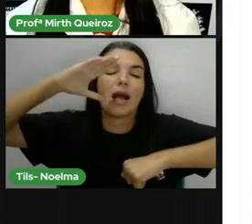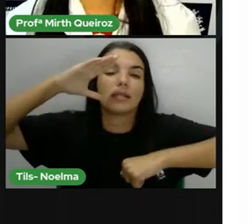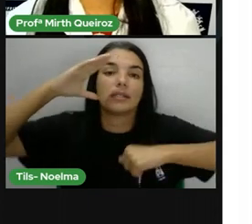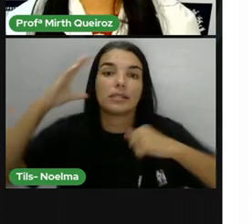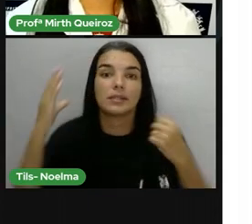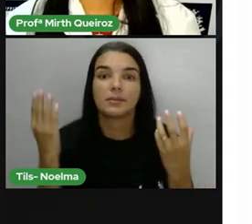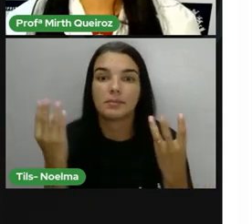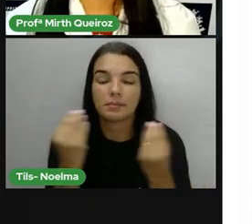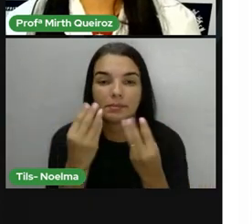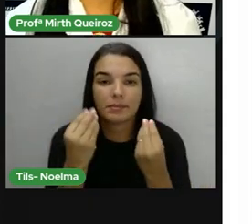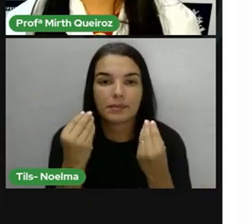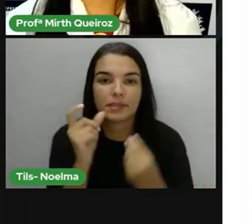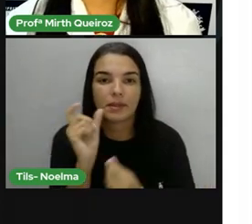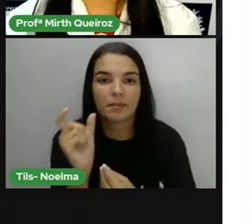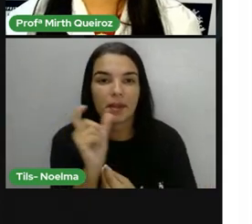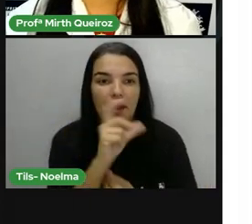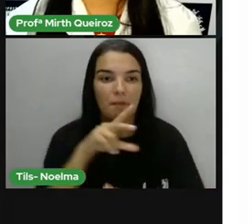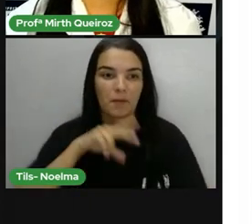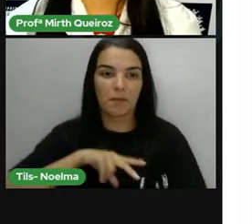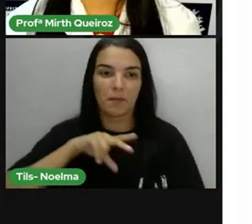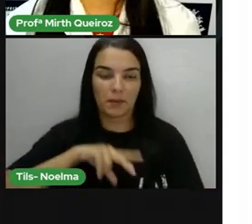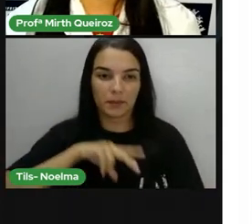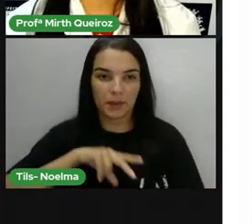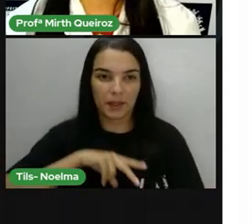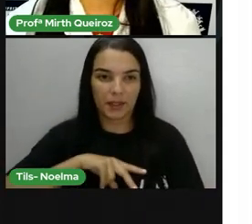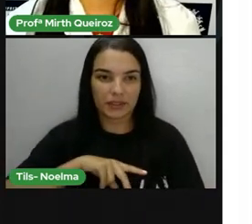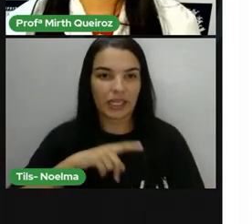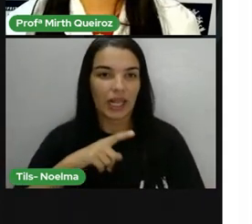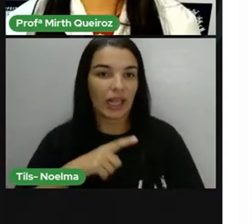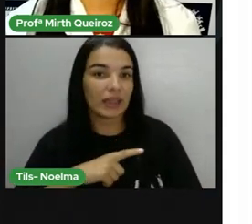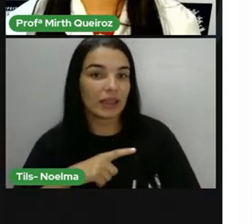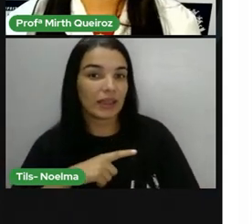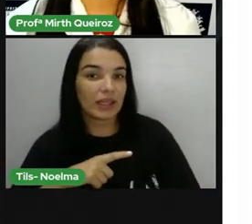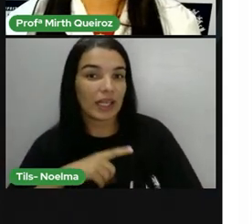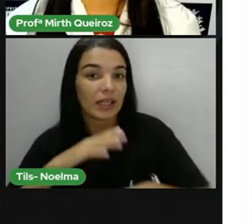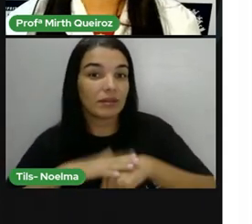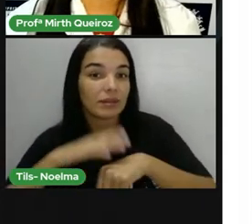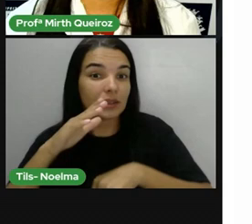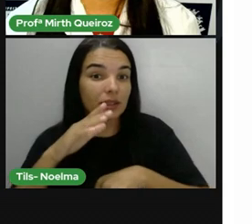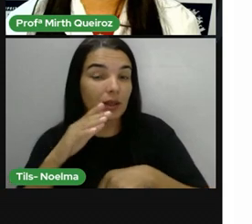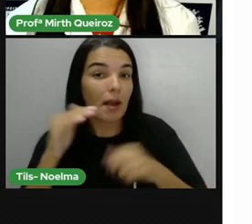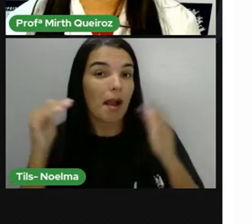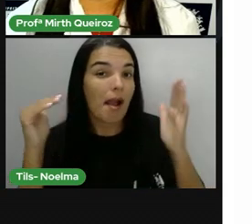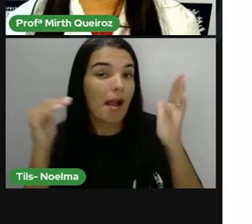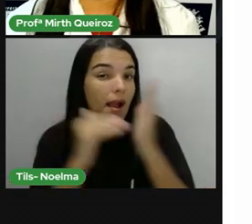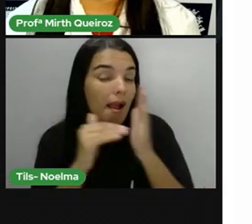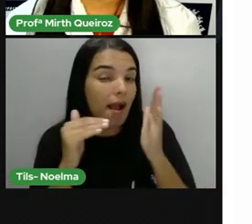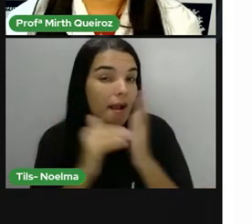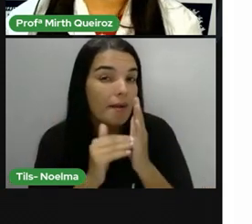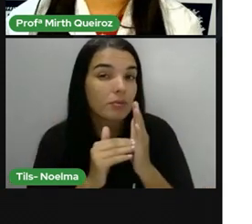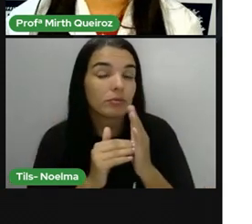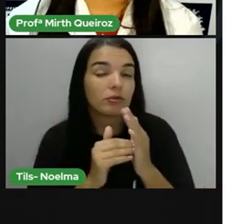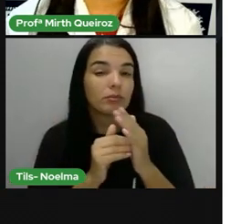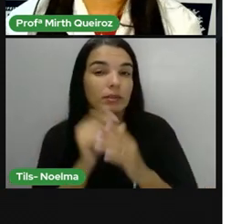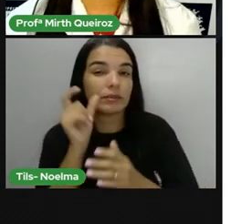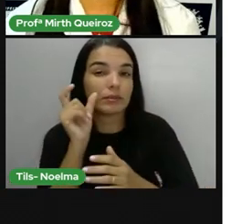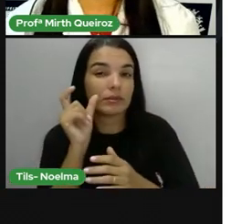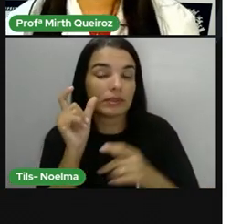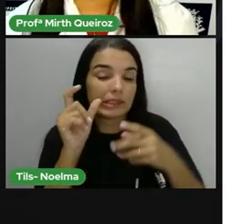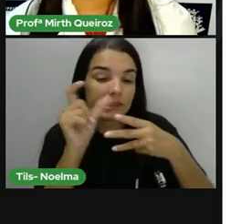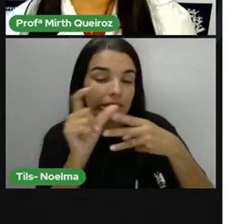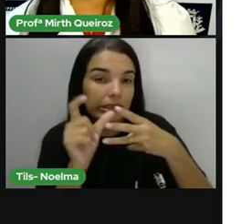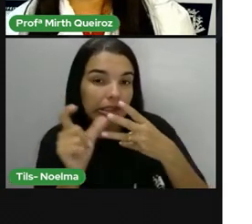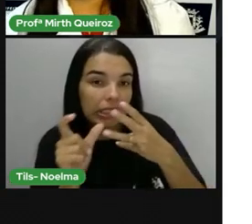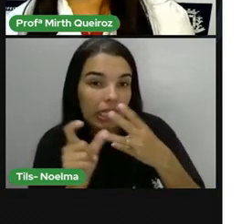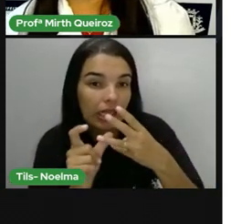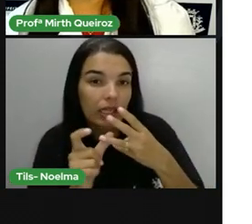regras de acentuação gráfica. Assim, recebem acento as palavras que terminam em ditongos crescentes ou decrescentes. O que